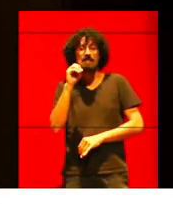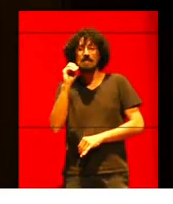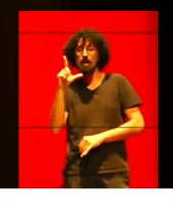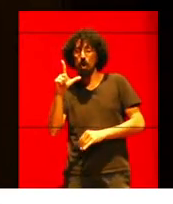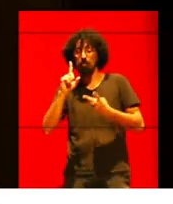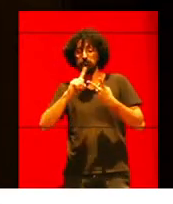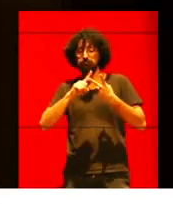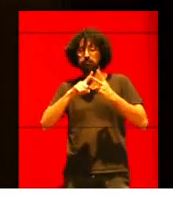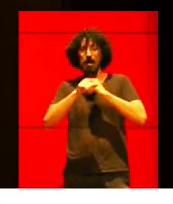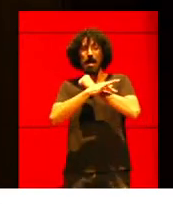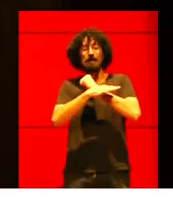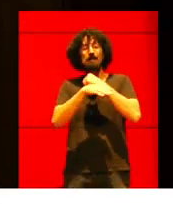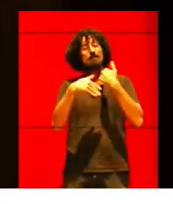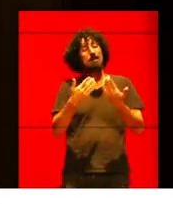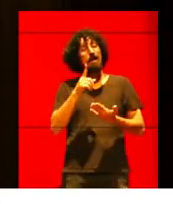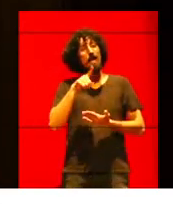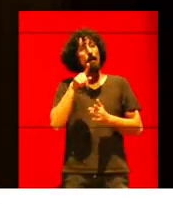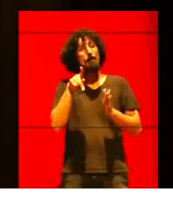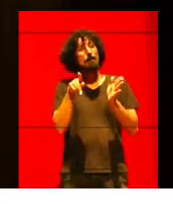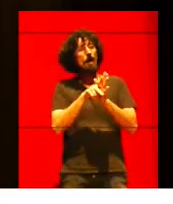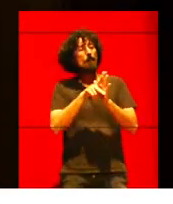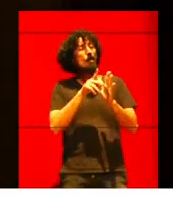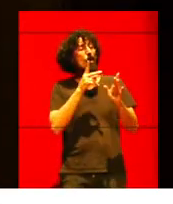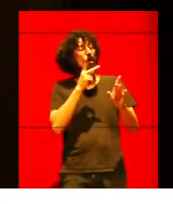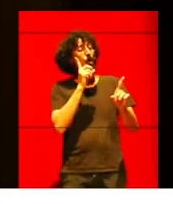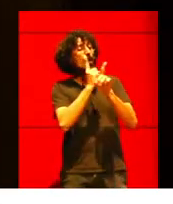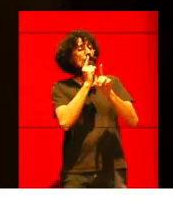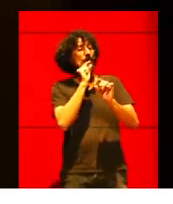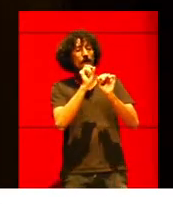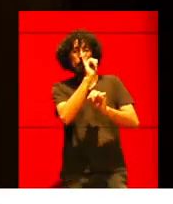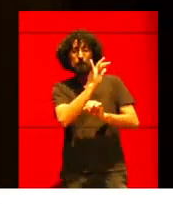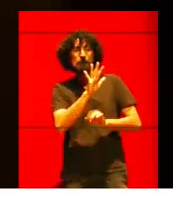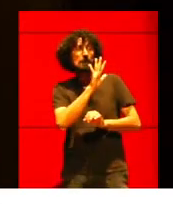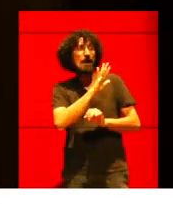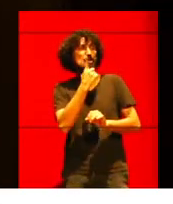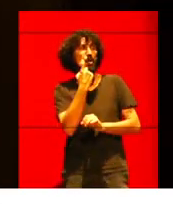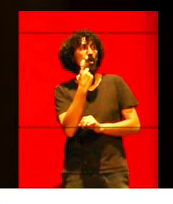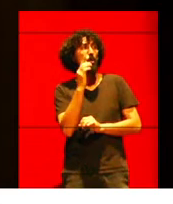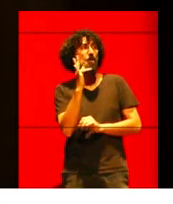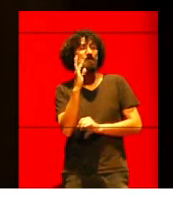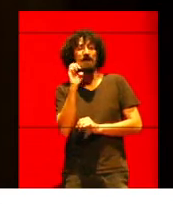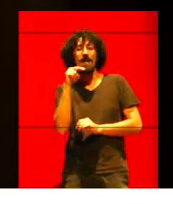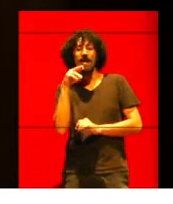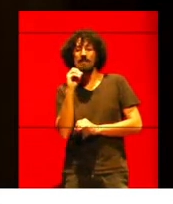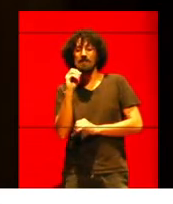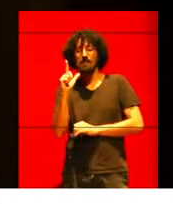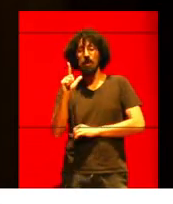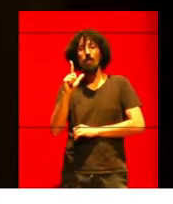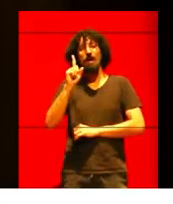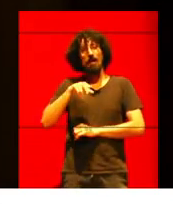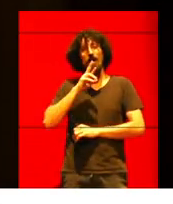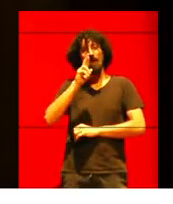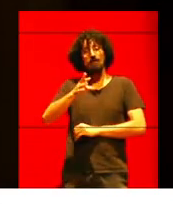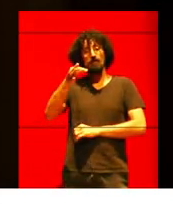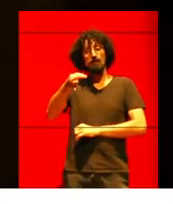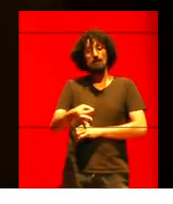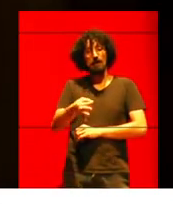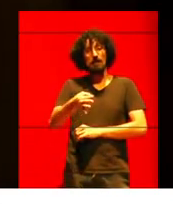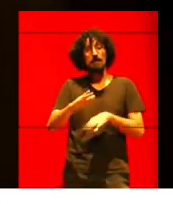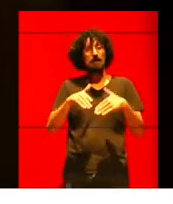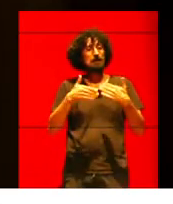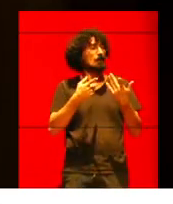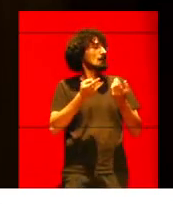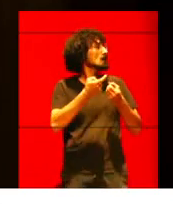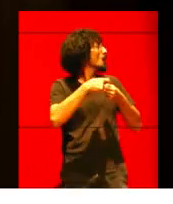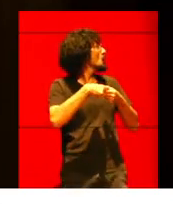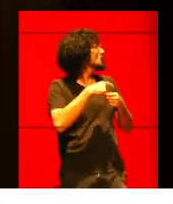só procurar naquelas estruturas um fenol ou um ácido que vai ser a alternativa correta. Então,